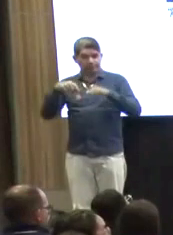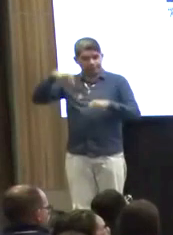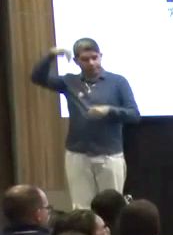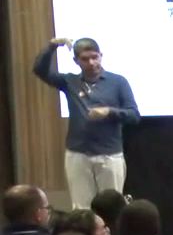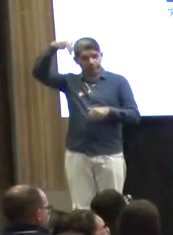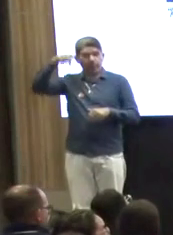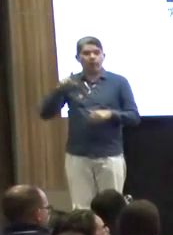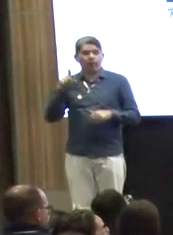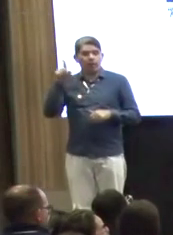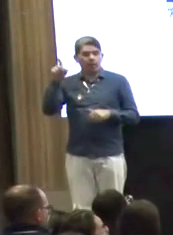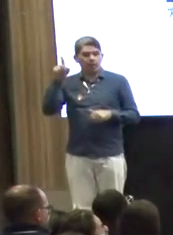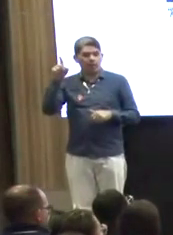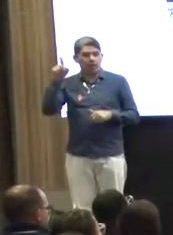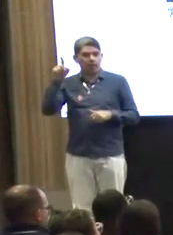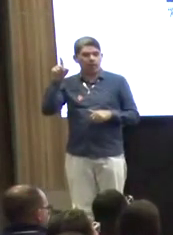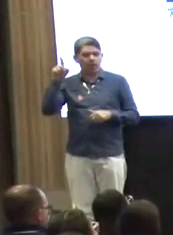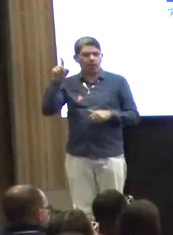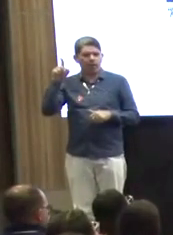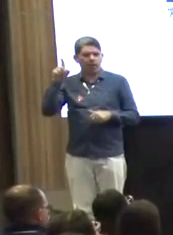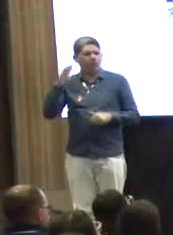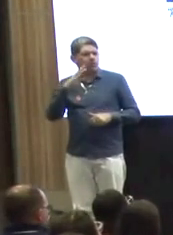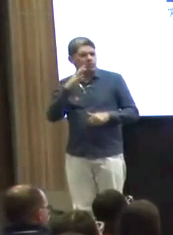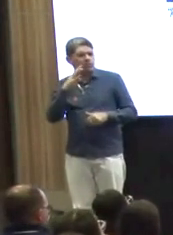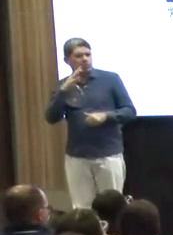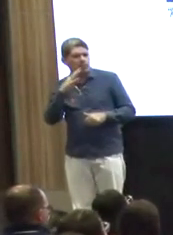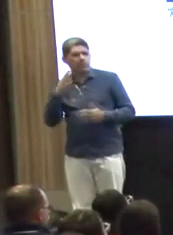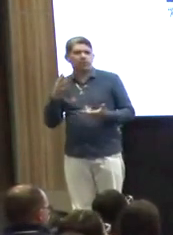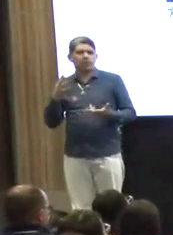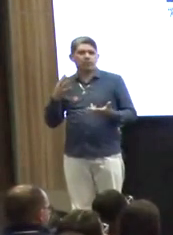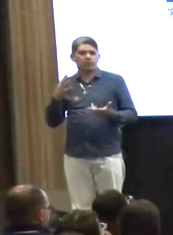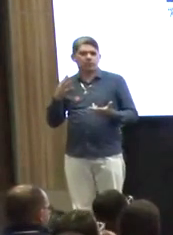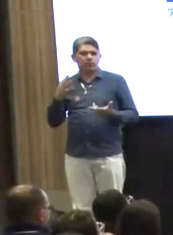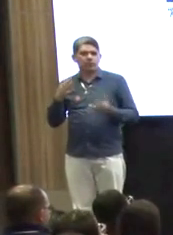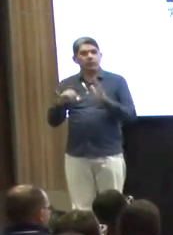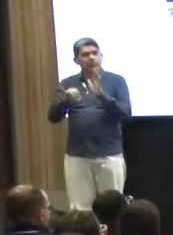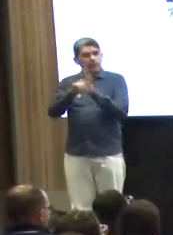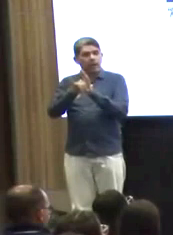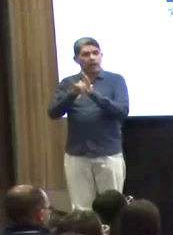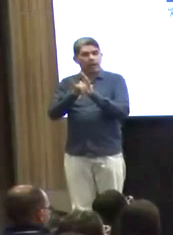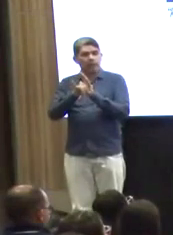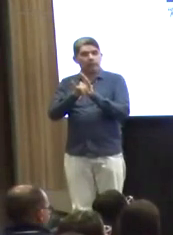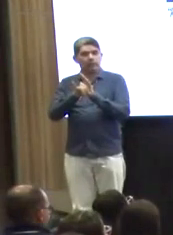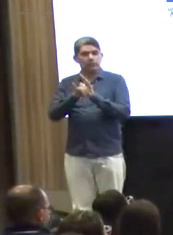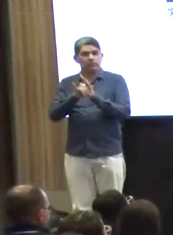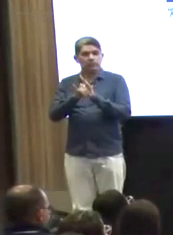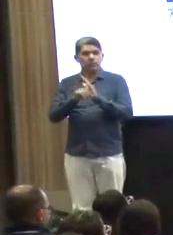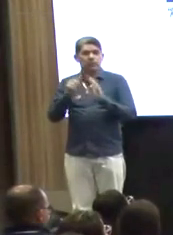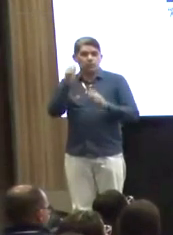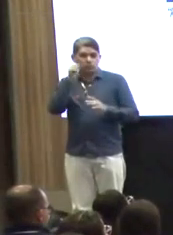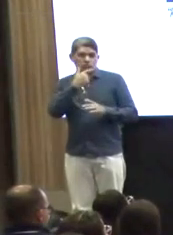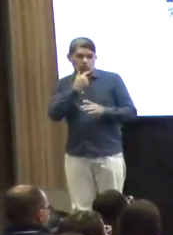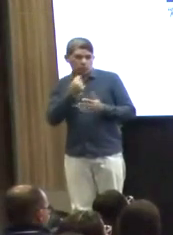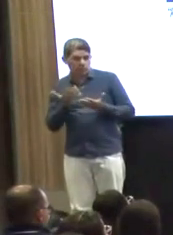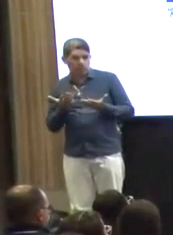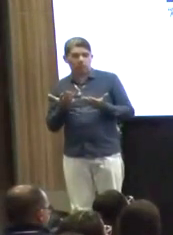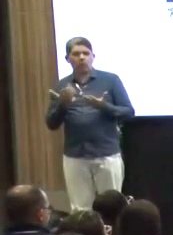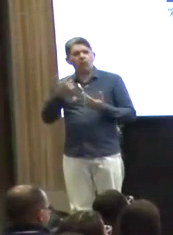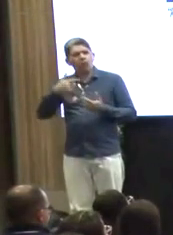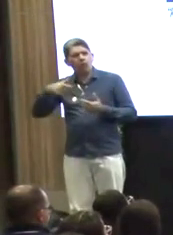reconhecimento da orientação sexual e da identidade de gênero é usada para discriminar outros